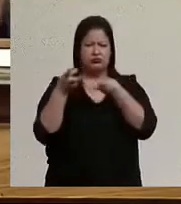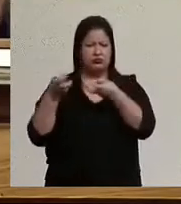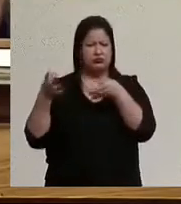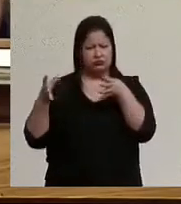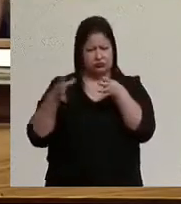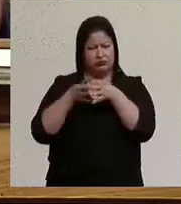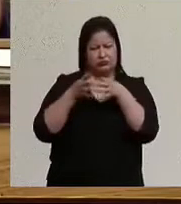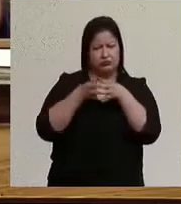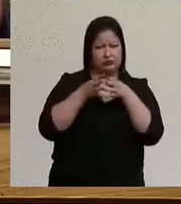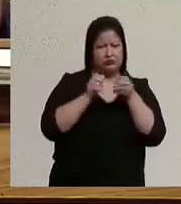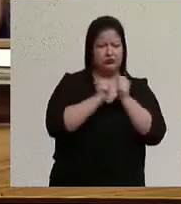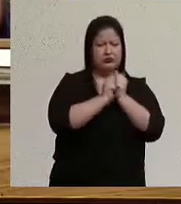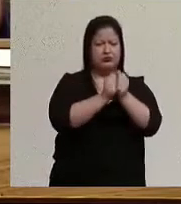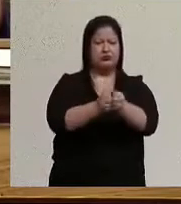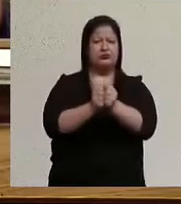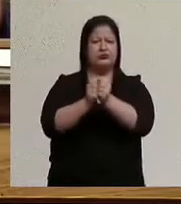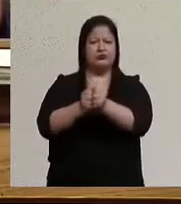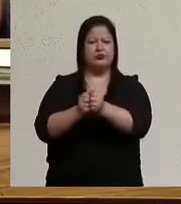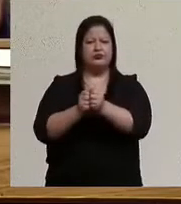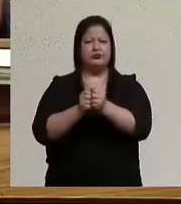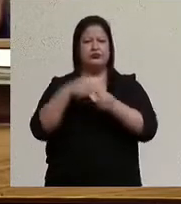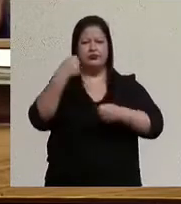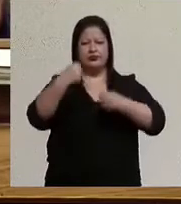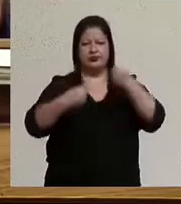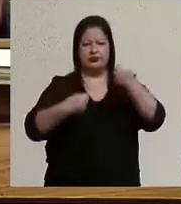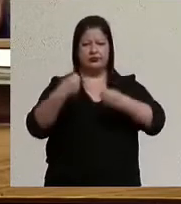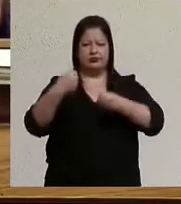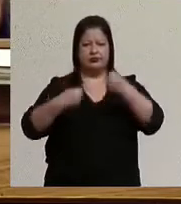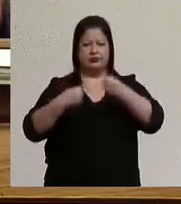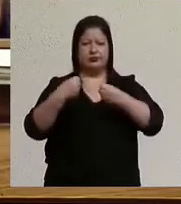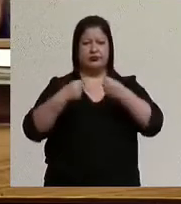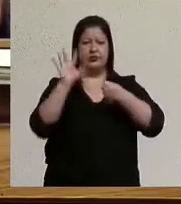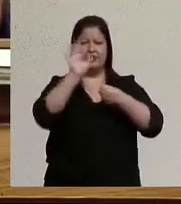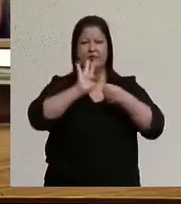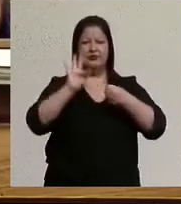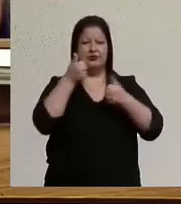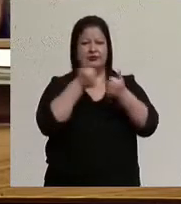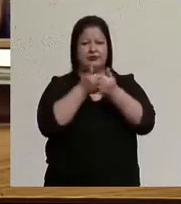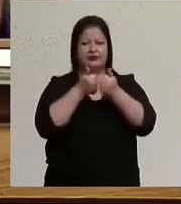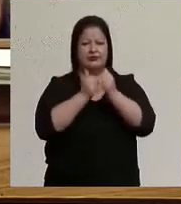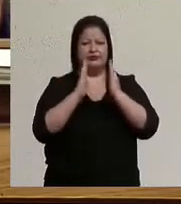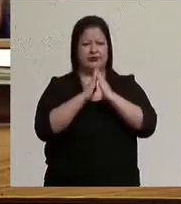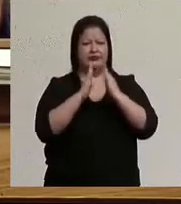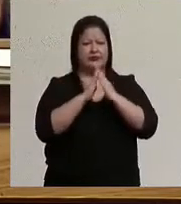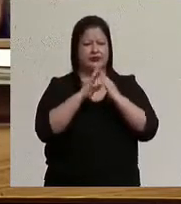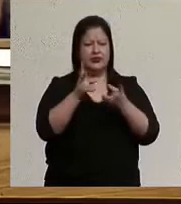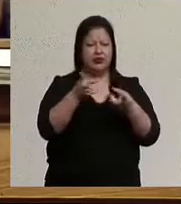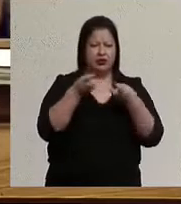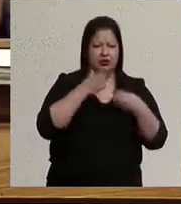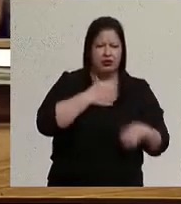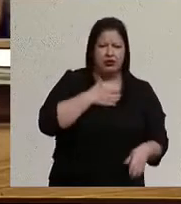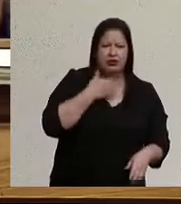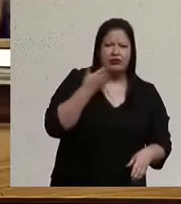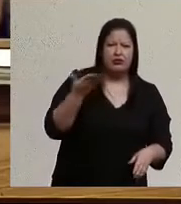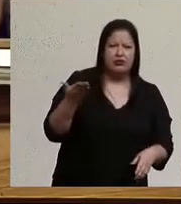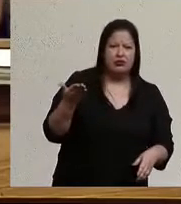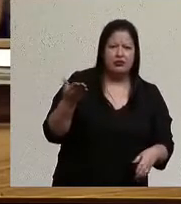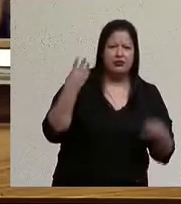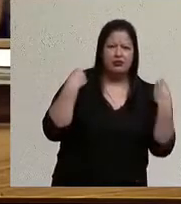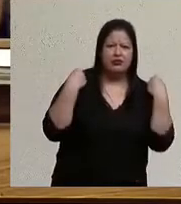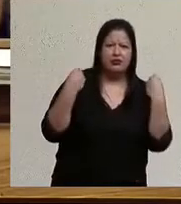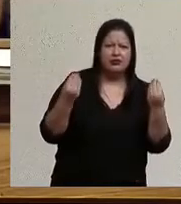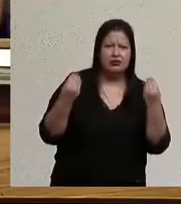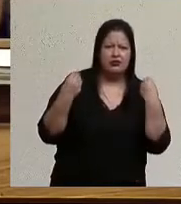do grupo eu tava fazendo campanha junto peguei meu carro a Unificado do lado da minha casa peguei meu carro na hora que eu vi levei um susto rapaz